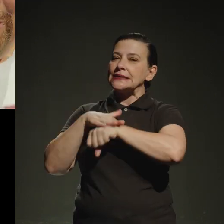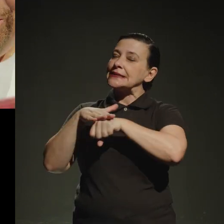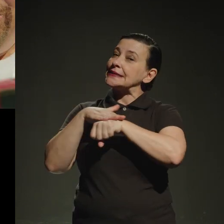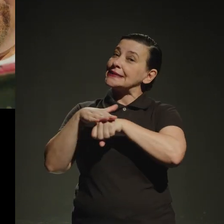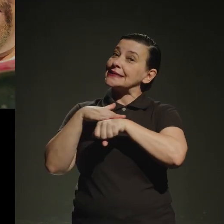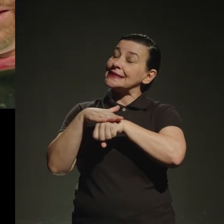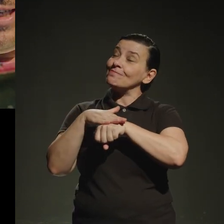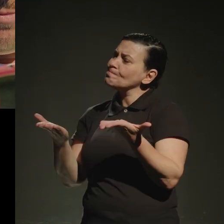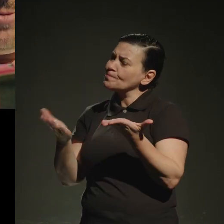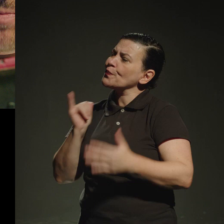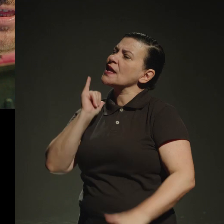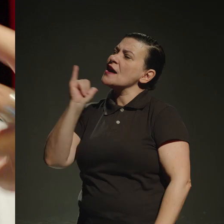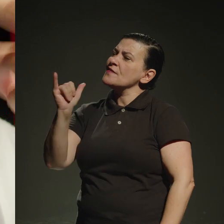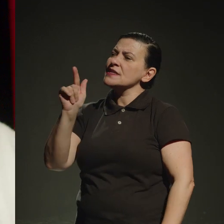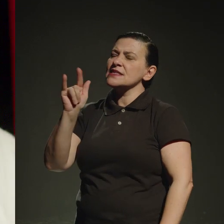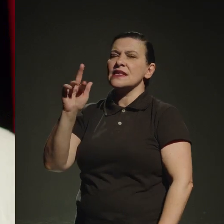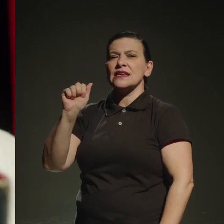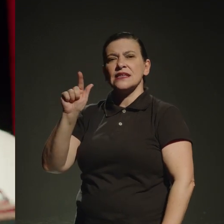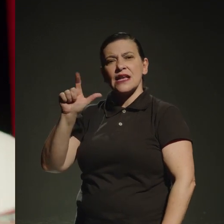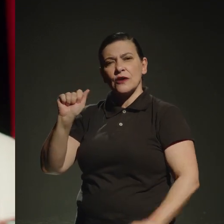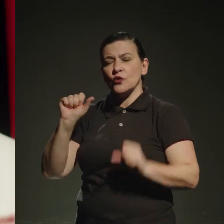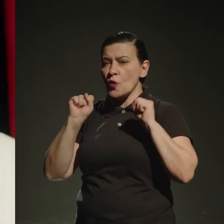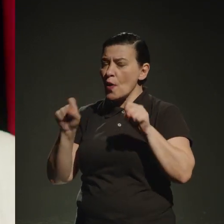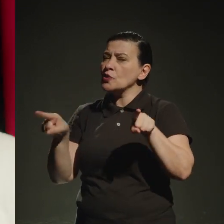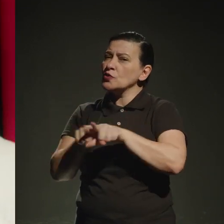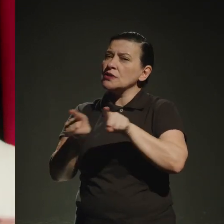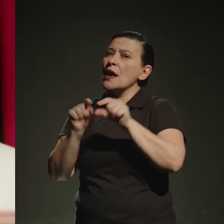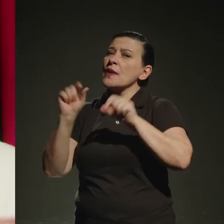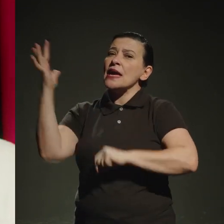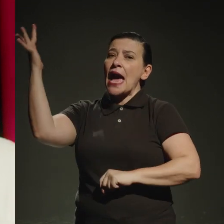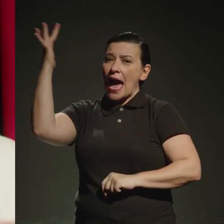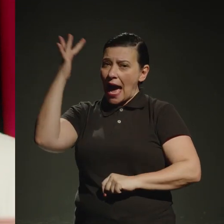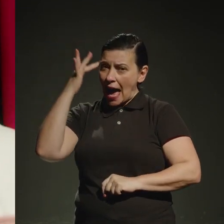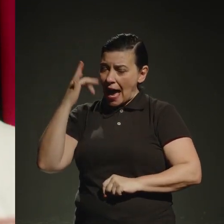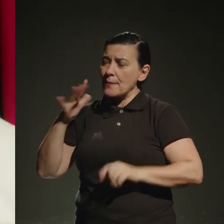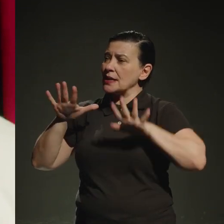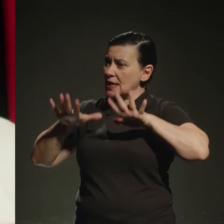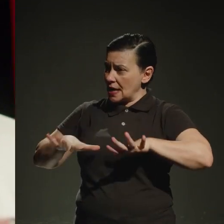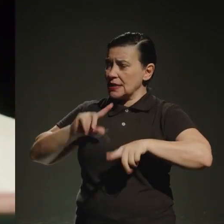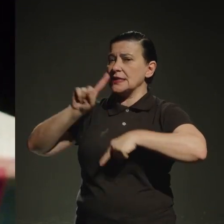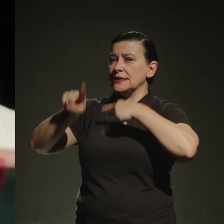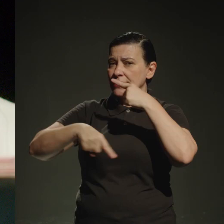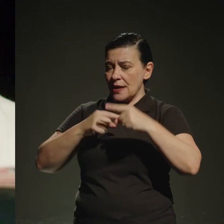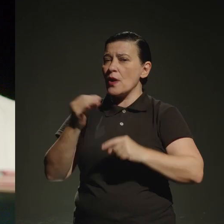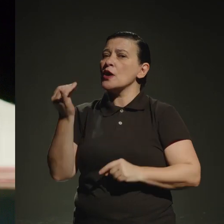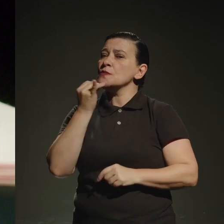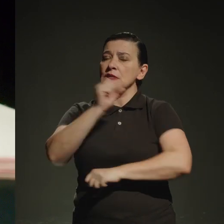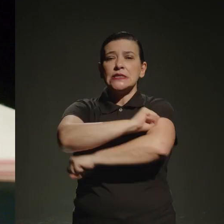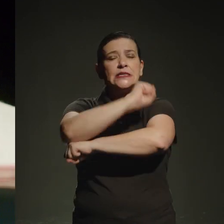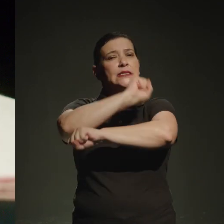pois, de imediato a velar minhas armas. Até o alvorecer permanecerei vigilante e, ao romper da aurora, vossa